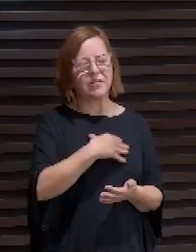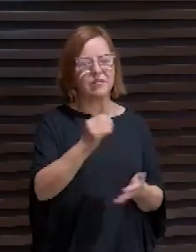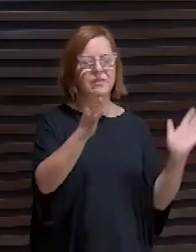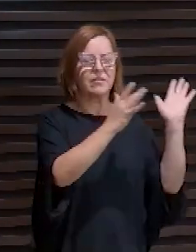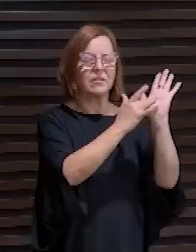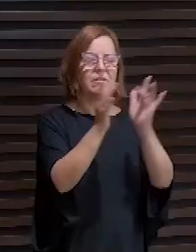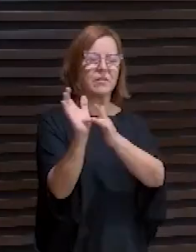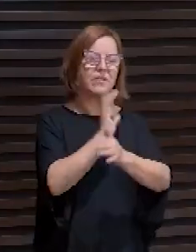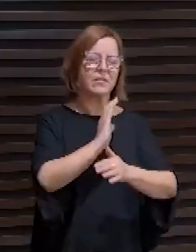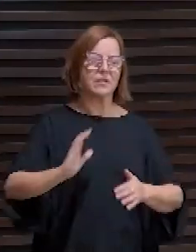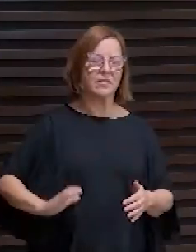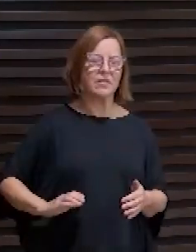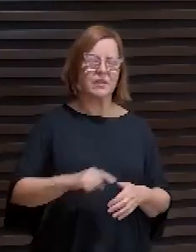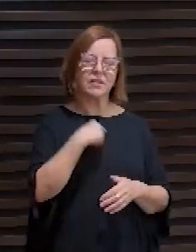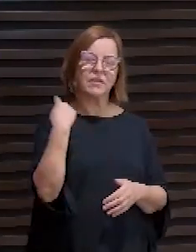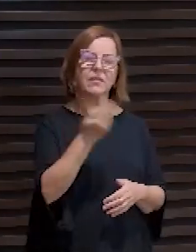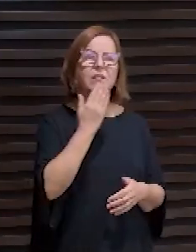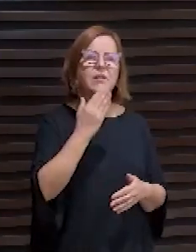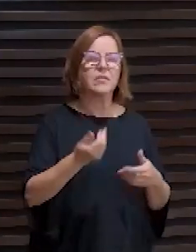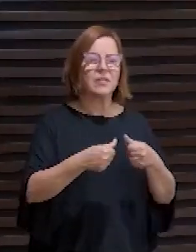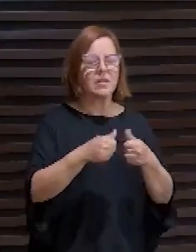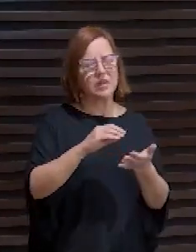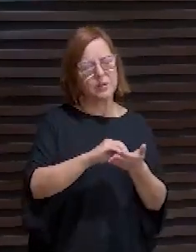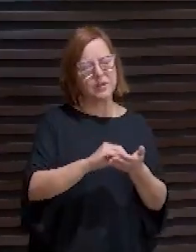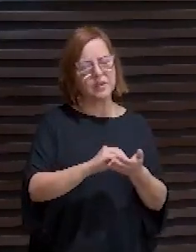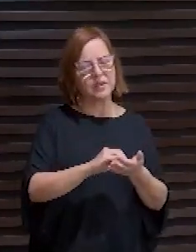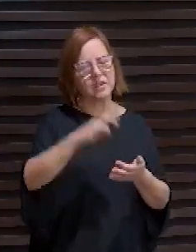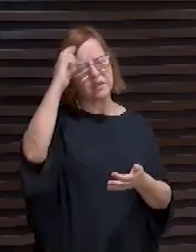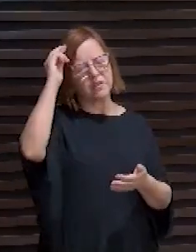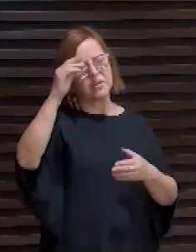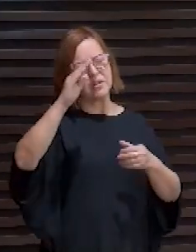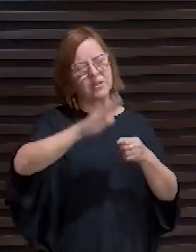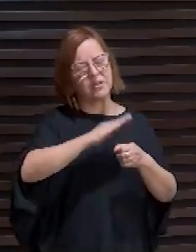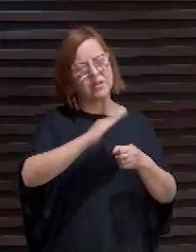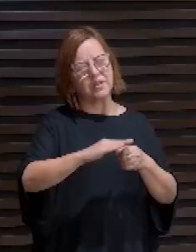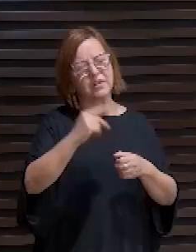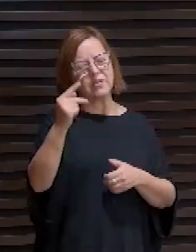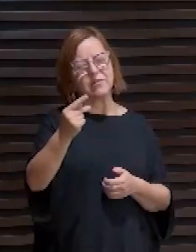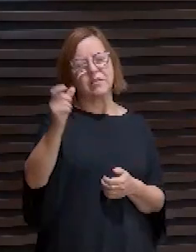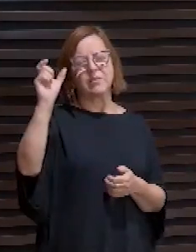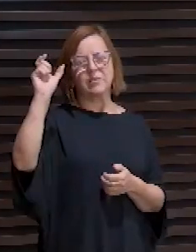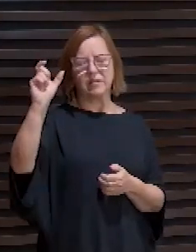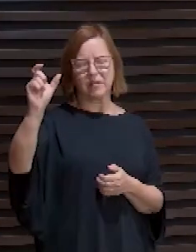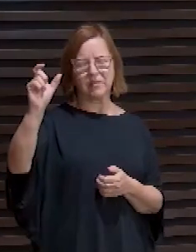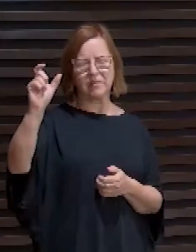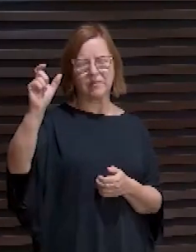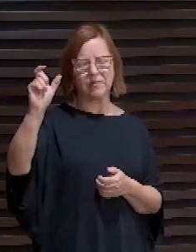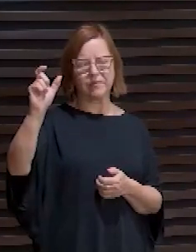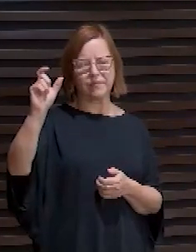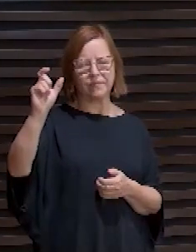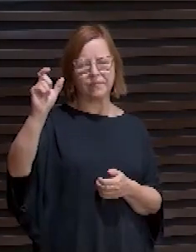Cristo. E nós pedimos nesta manhã que o Senhor nos encha da Tua palavra, com o discernimento